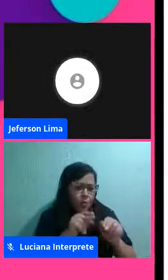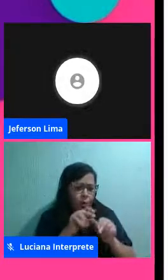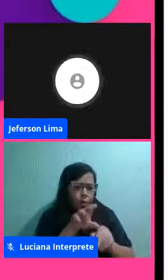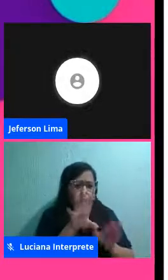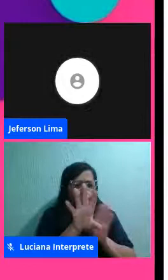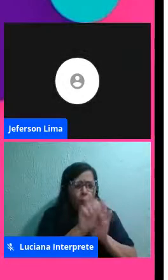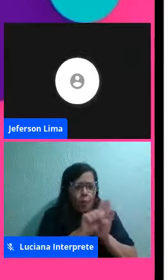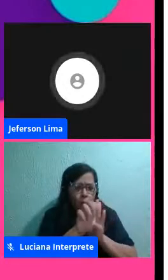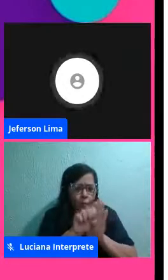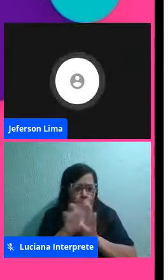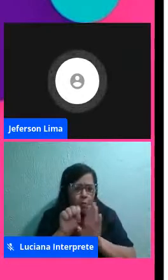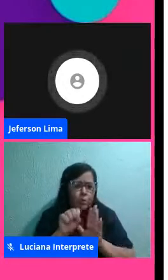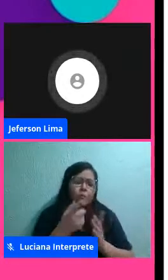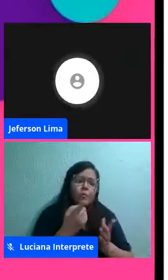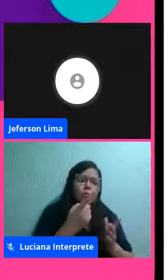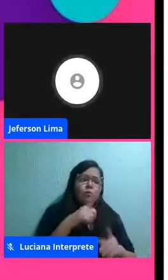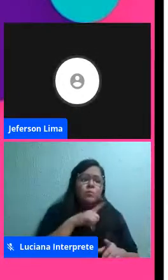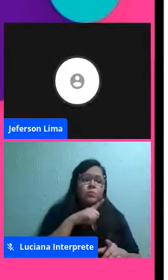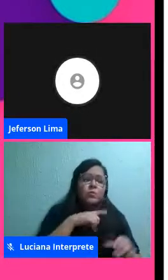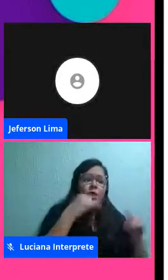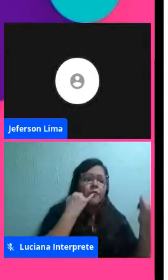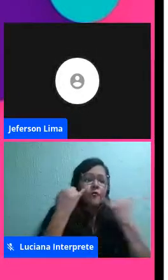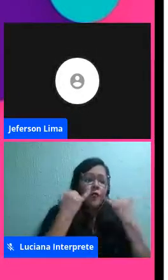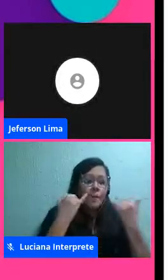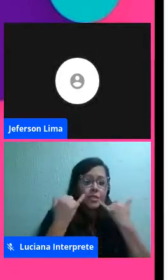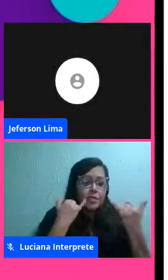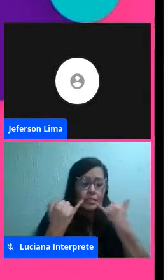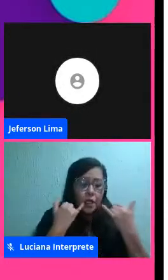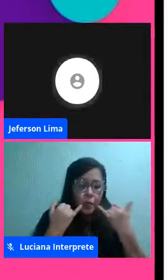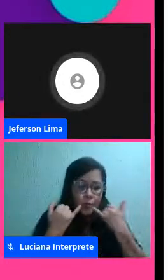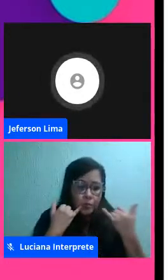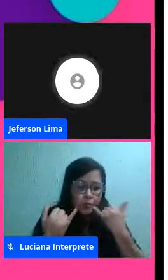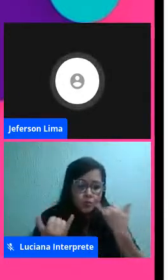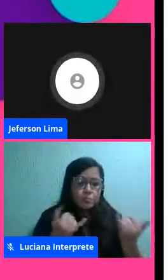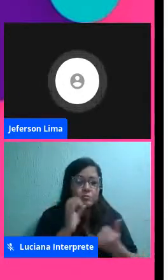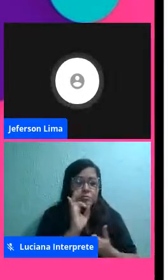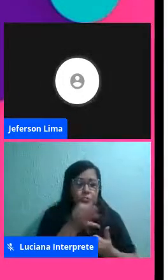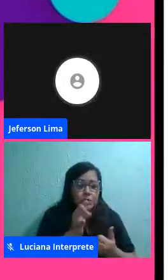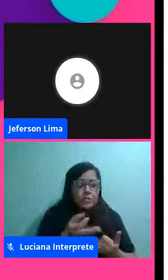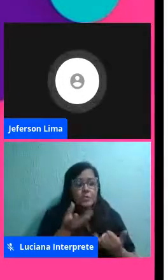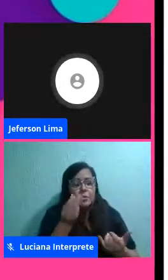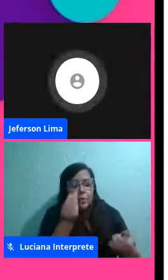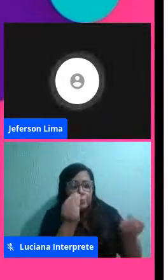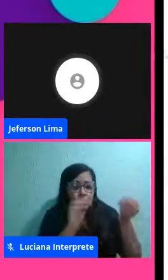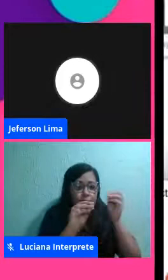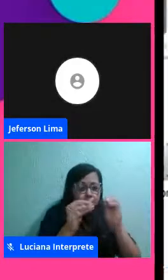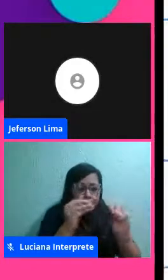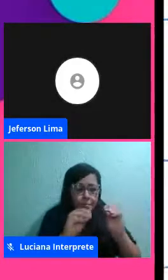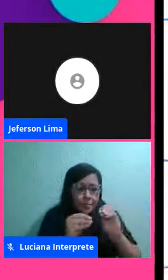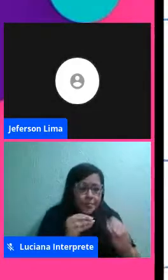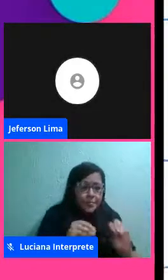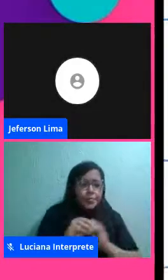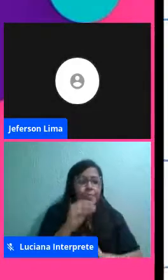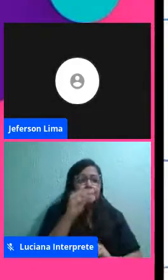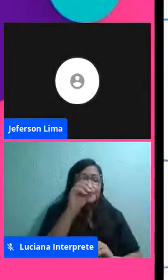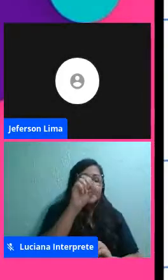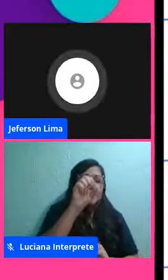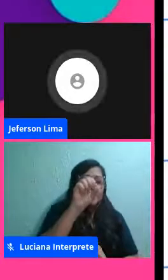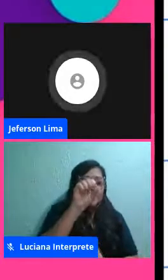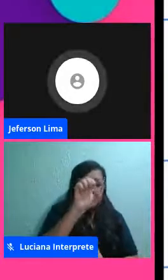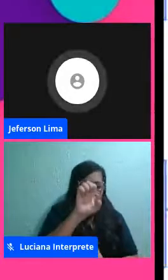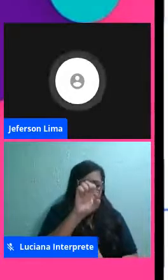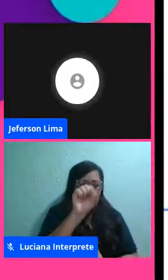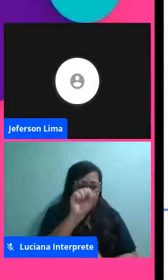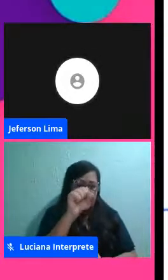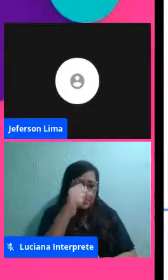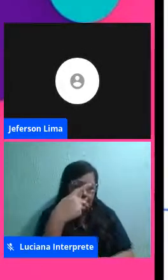mundo físico, né? Então, observar aí para nossos dispositivos conectados ao nosso ESP. Pegar